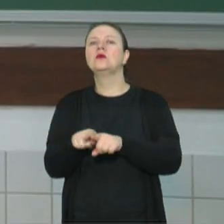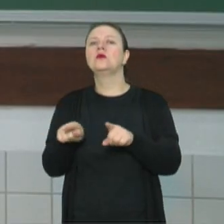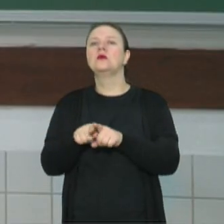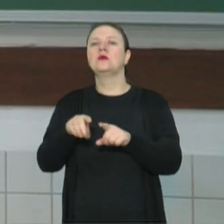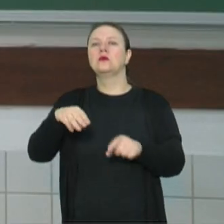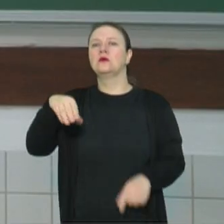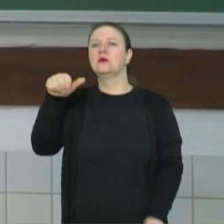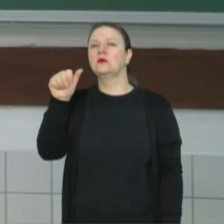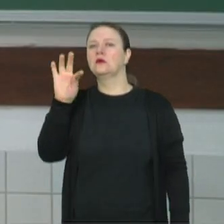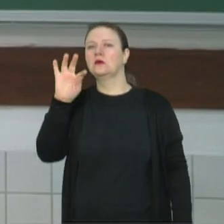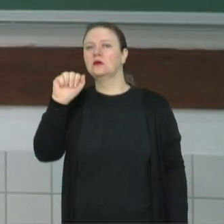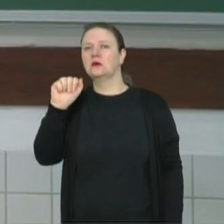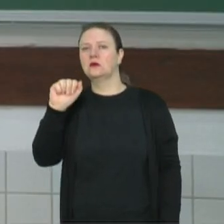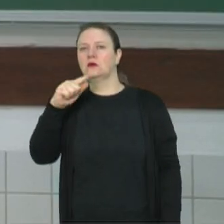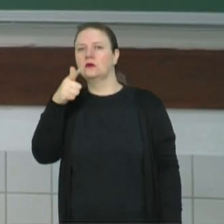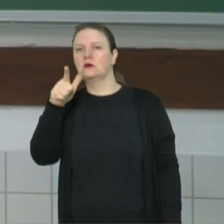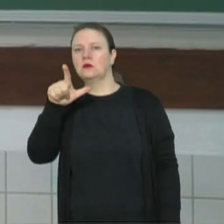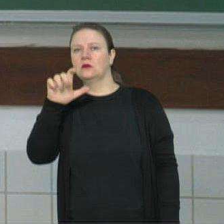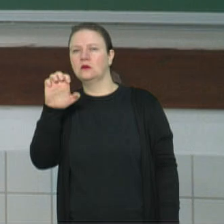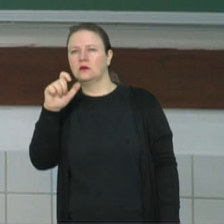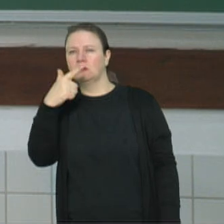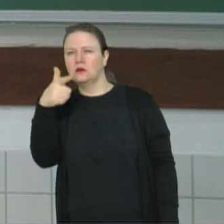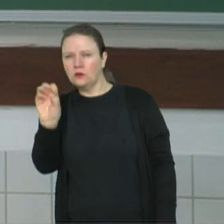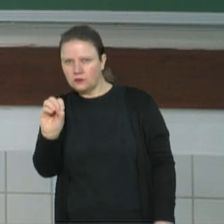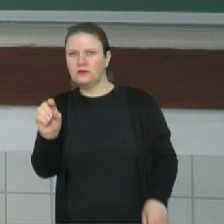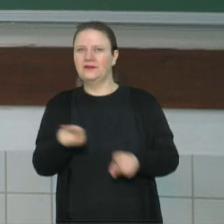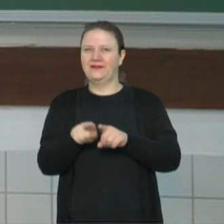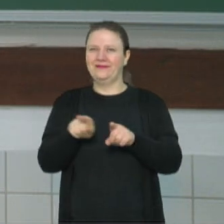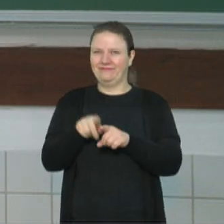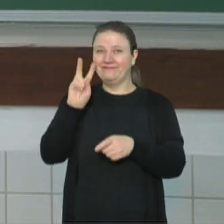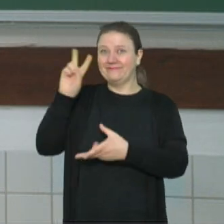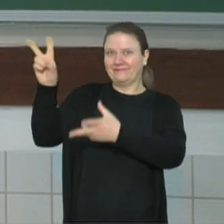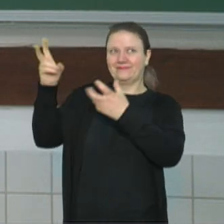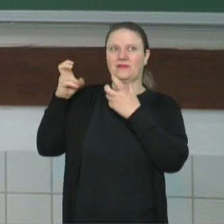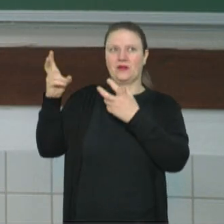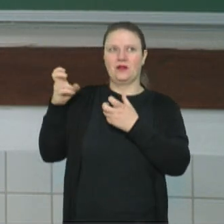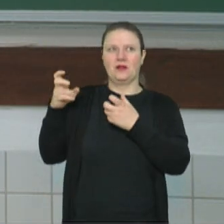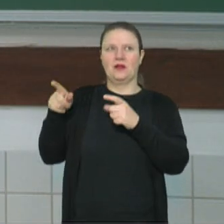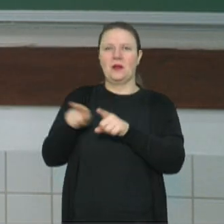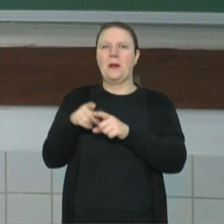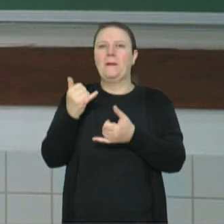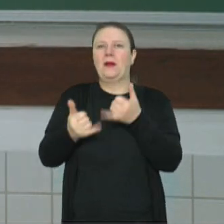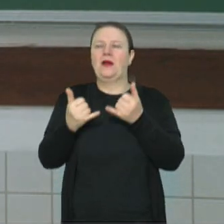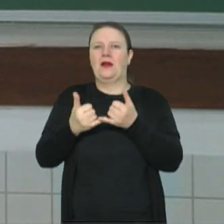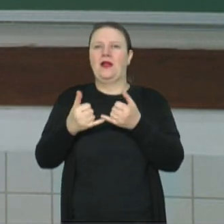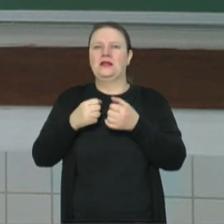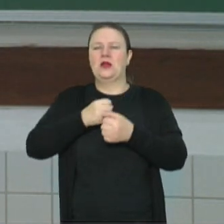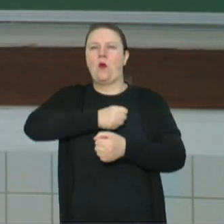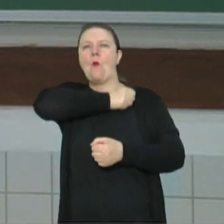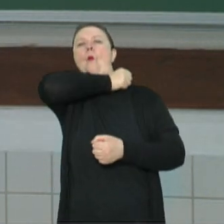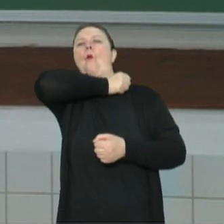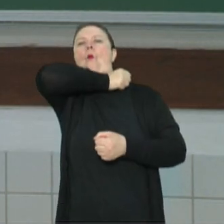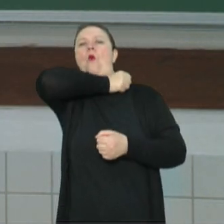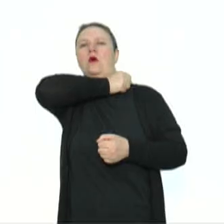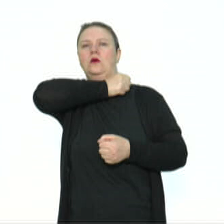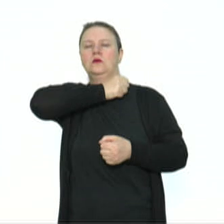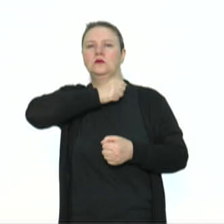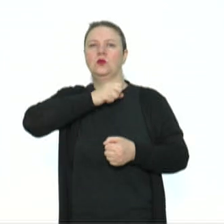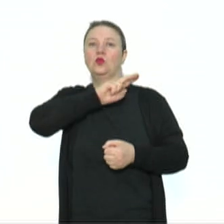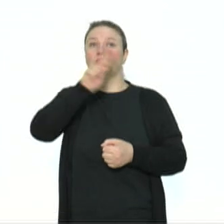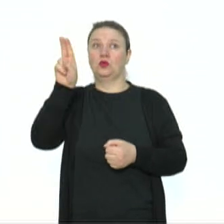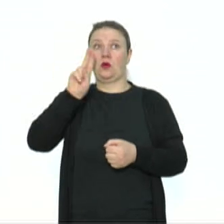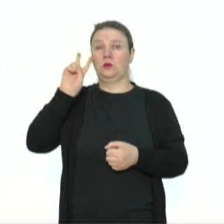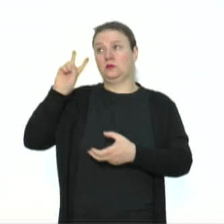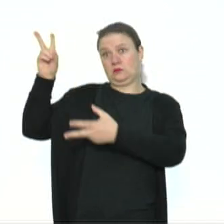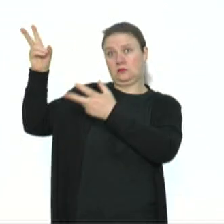o mata-leão, a famosa também, chamado, muitos de vocês conhecem, eles acabam chamando de gravata, né? Mas... ele leva o nome de mata-leão. Então,